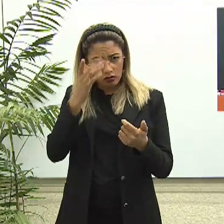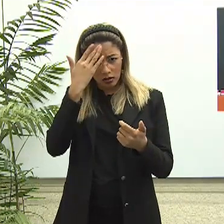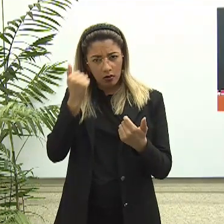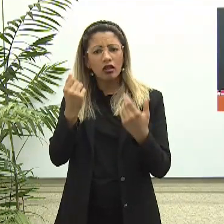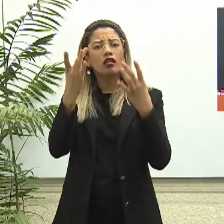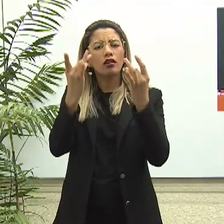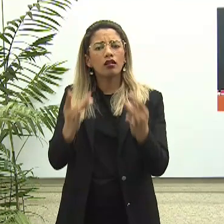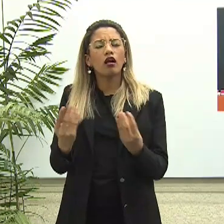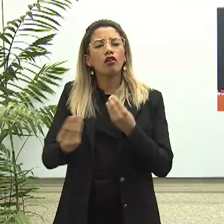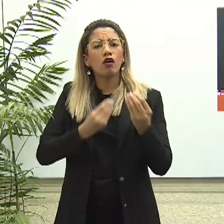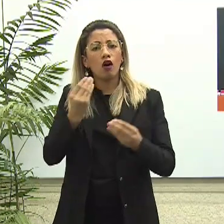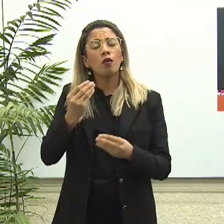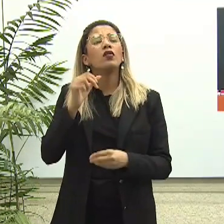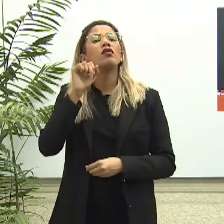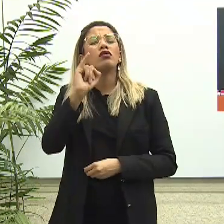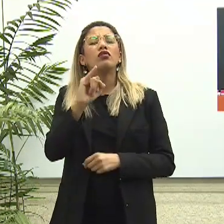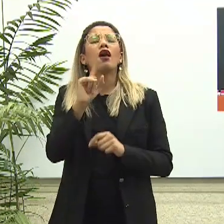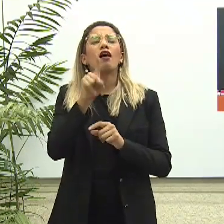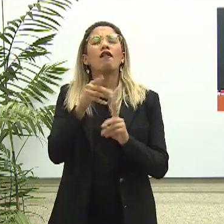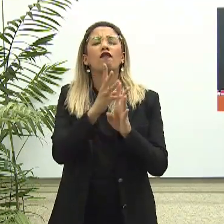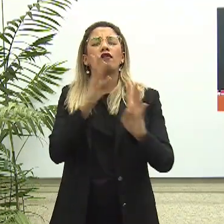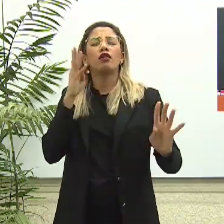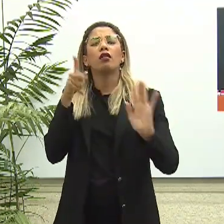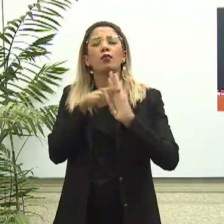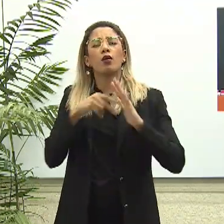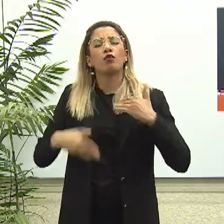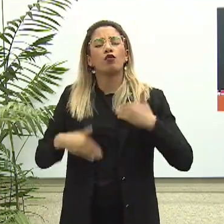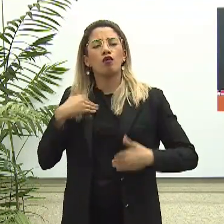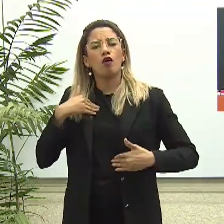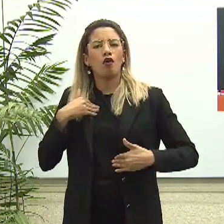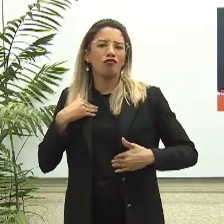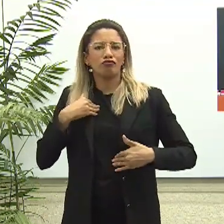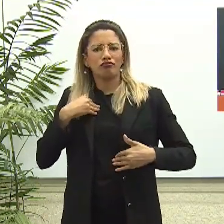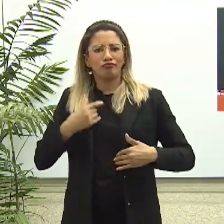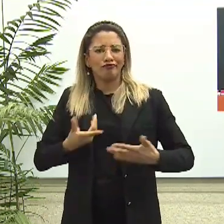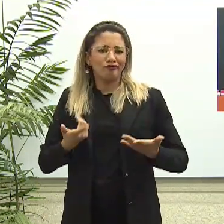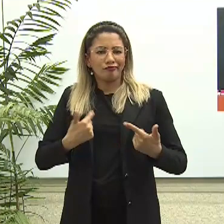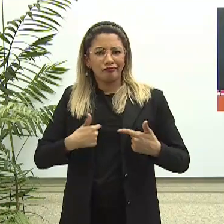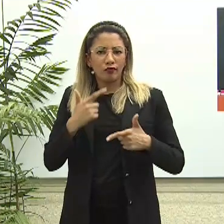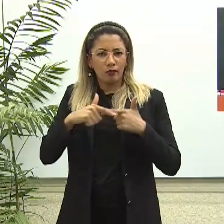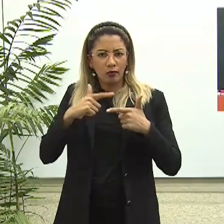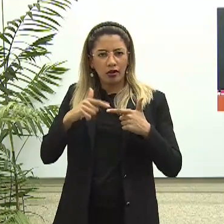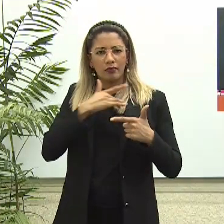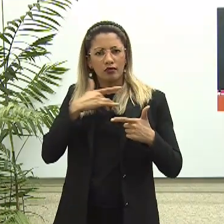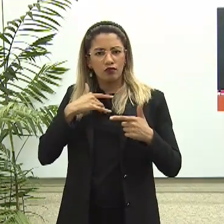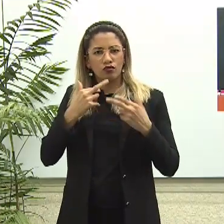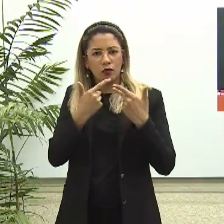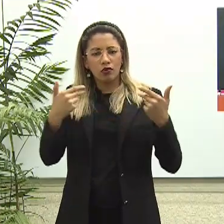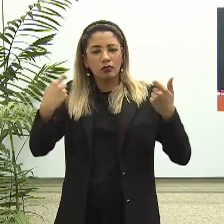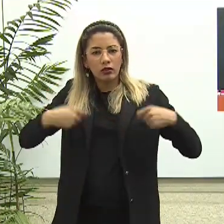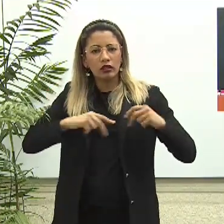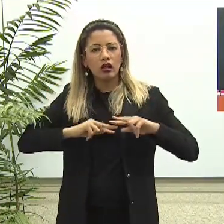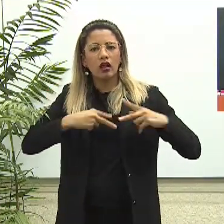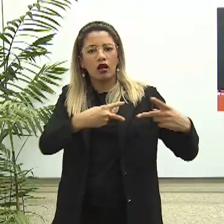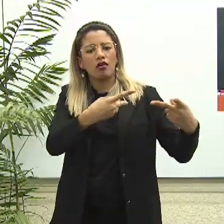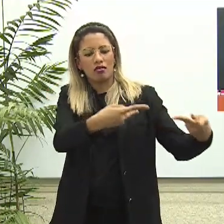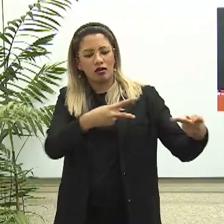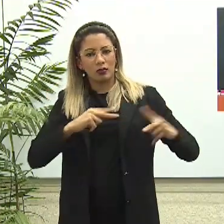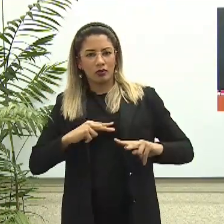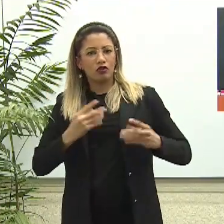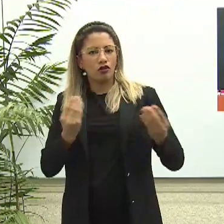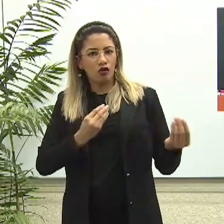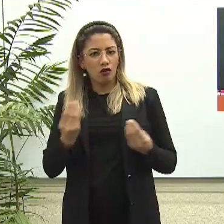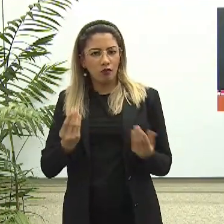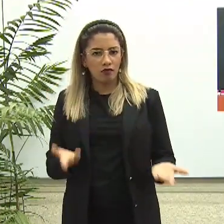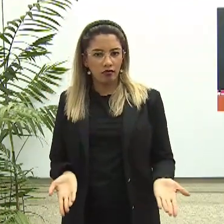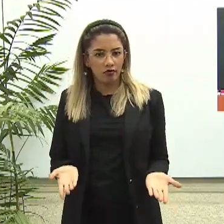fosse a fila do transplante de órgão e se fosse o banco quando eu for pedir o Minha Casa Minha Vida eh é e e Hoje os bancos você tem um score